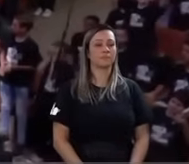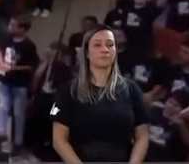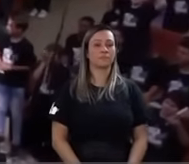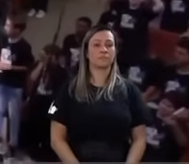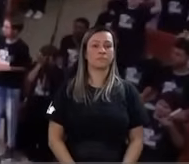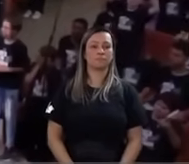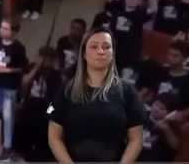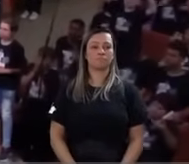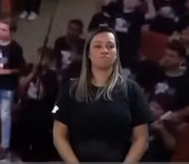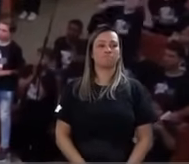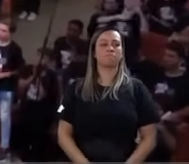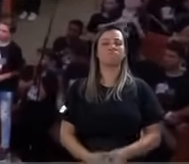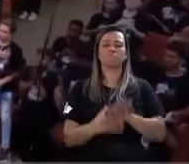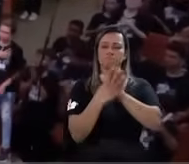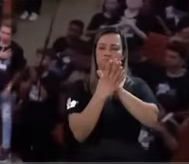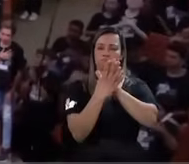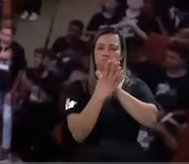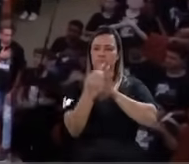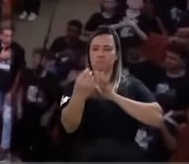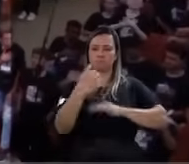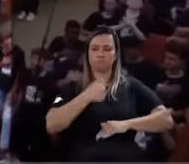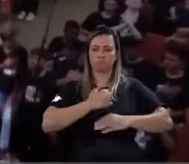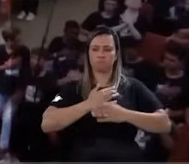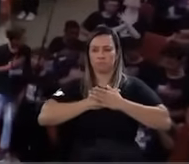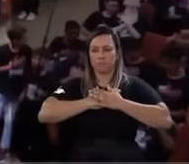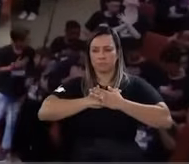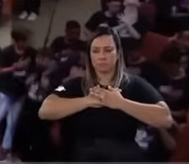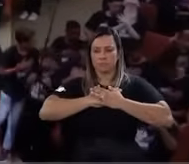Coloque a mão no seu coração.